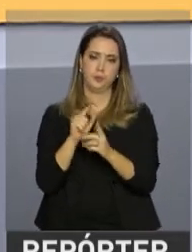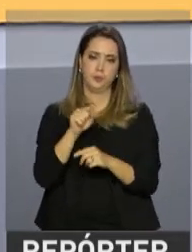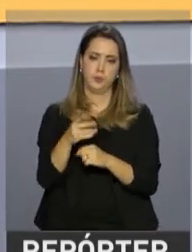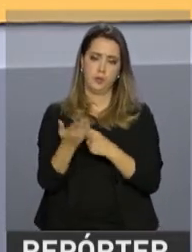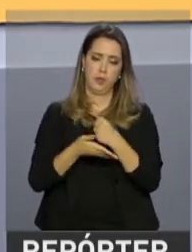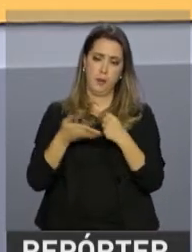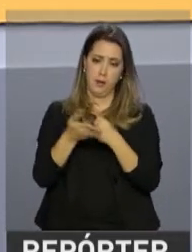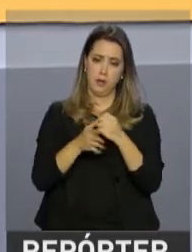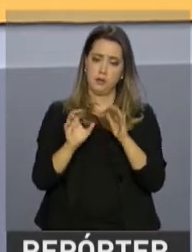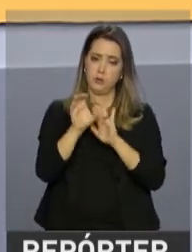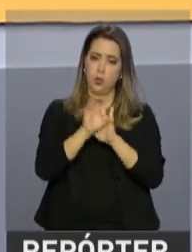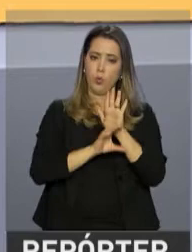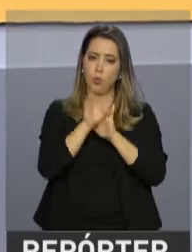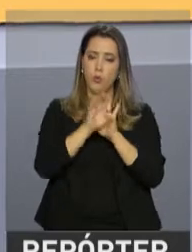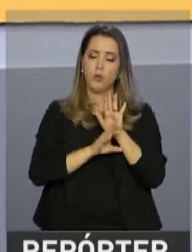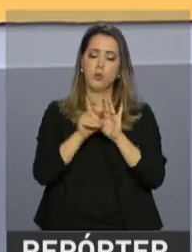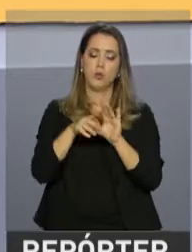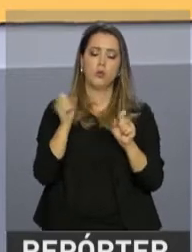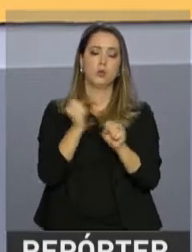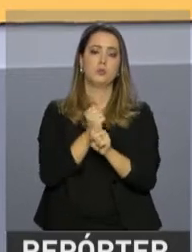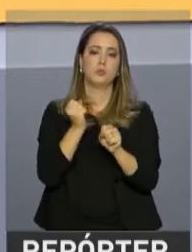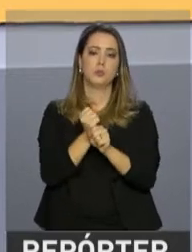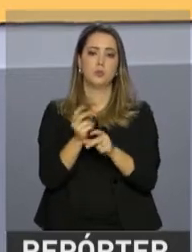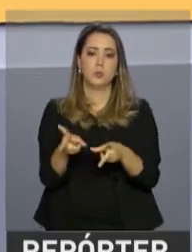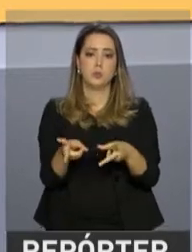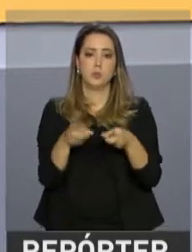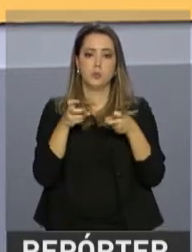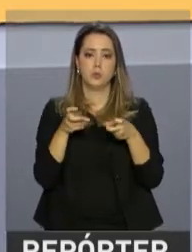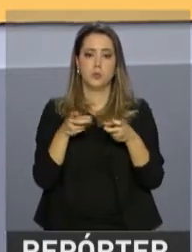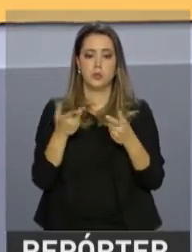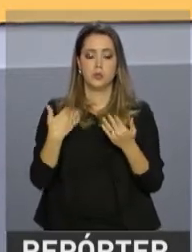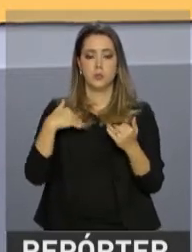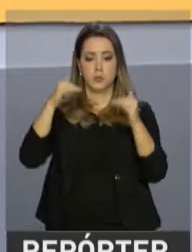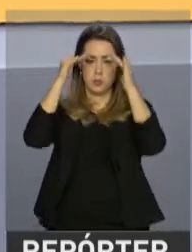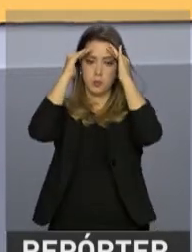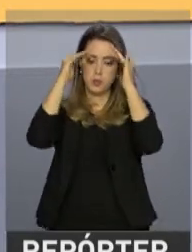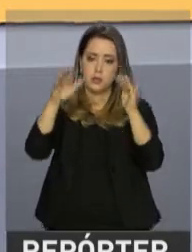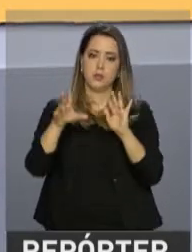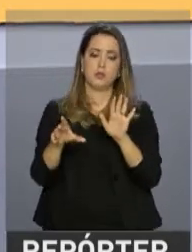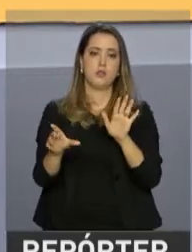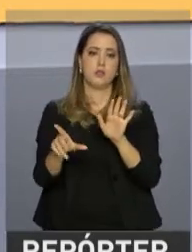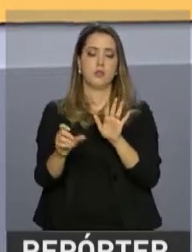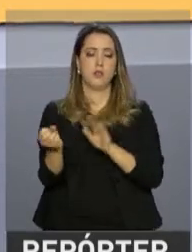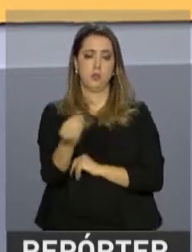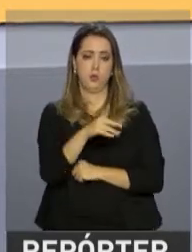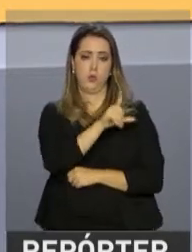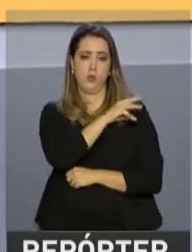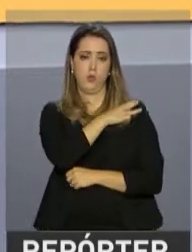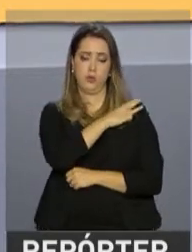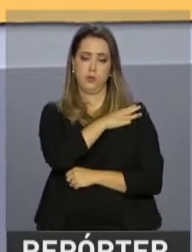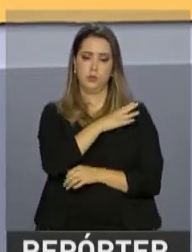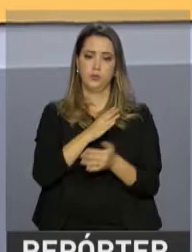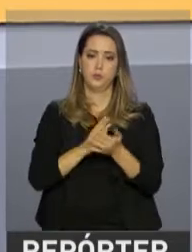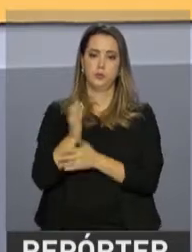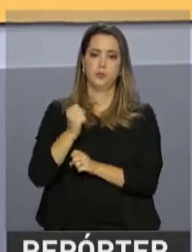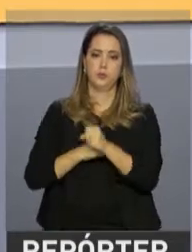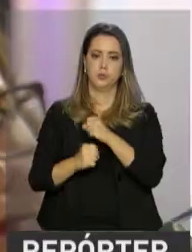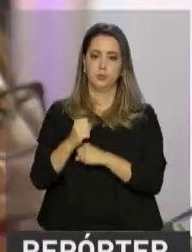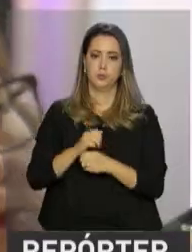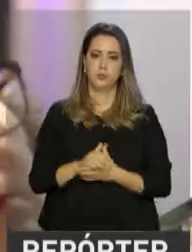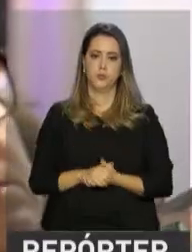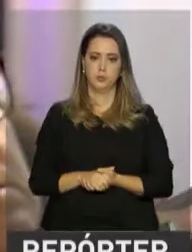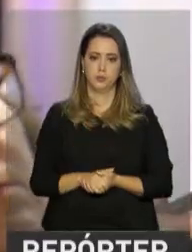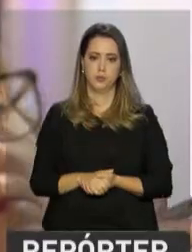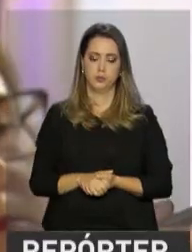base como curricular está sendo construída levando se em conta o que está previsto na reforma do ensino médio aprovada no ano passado